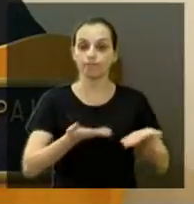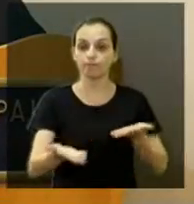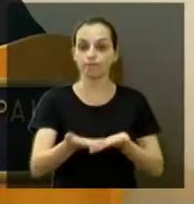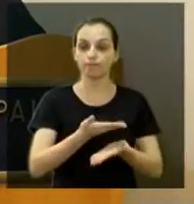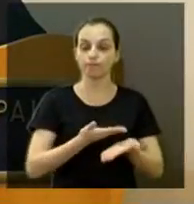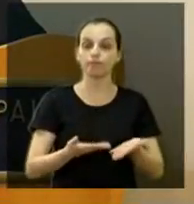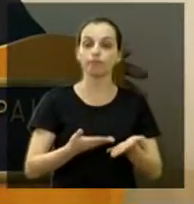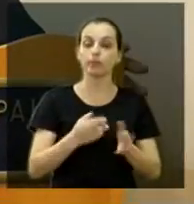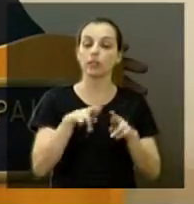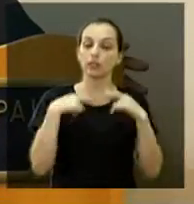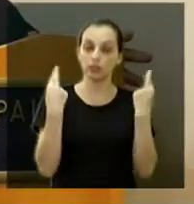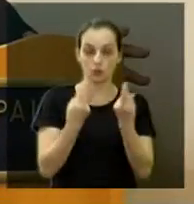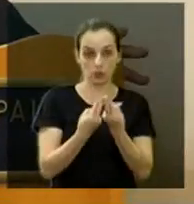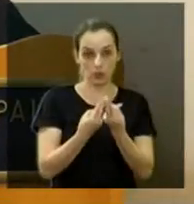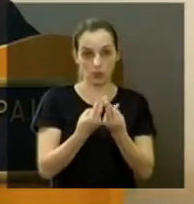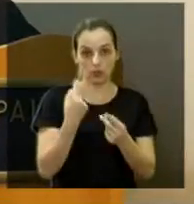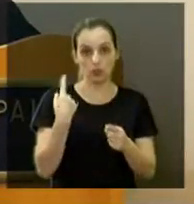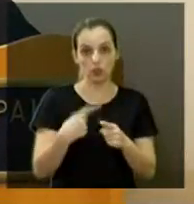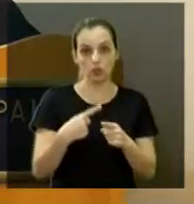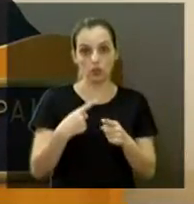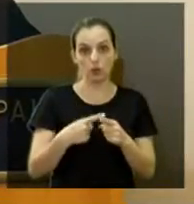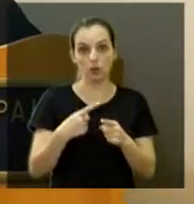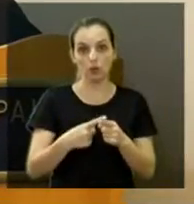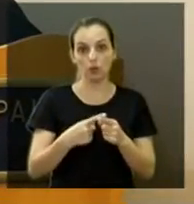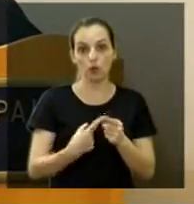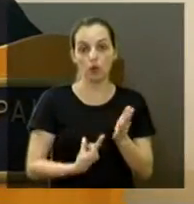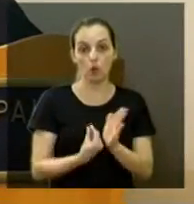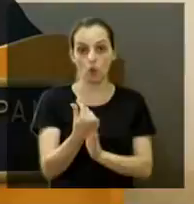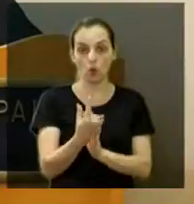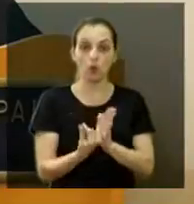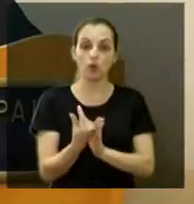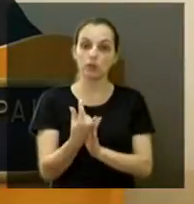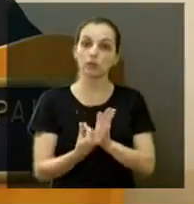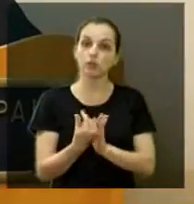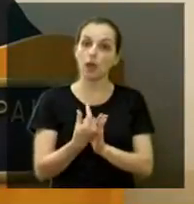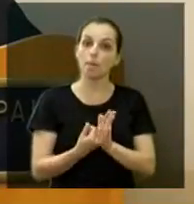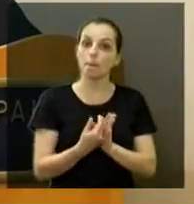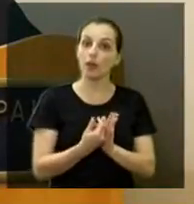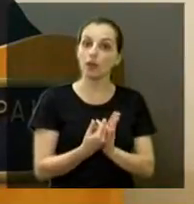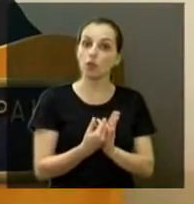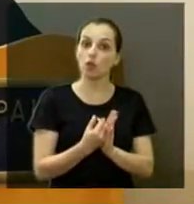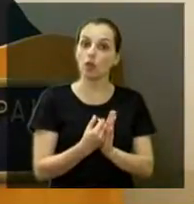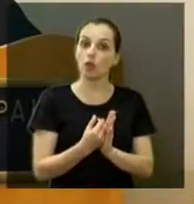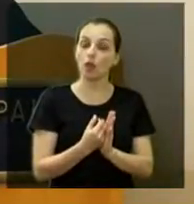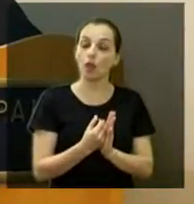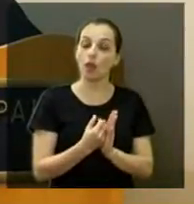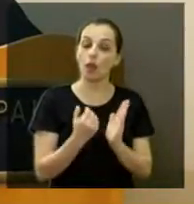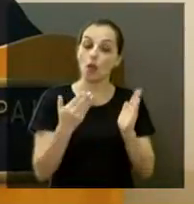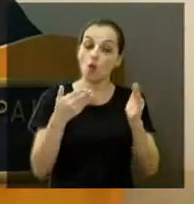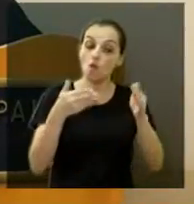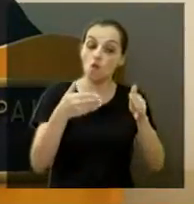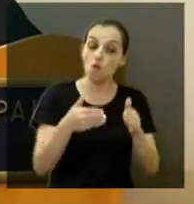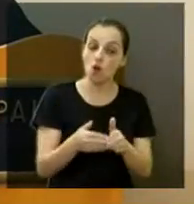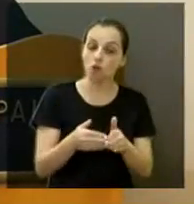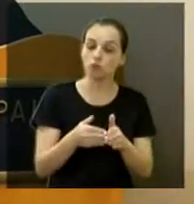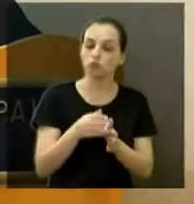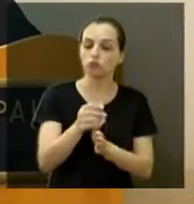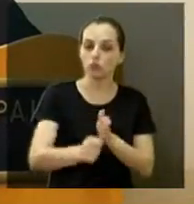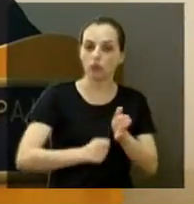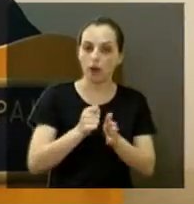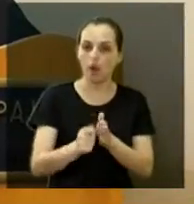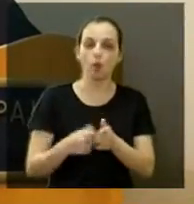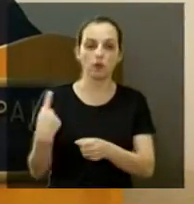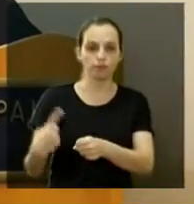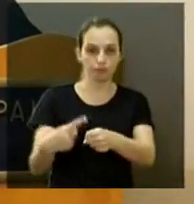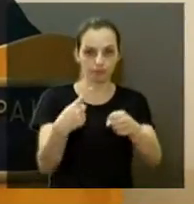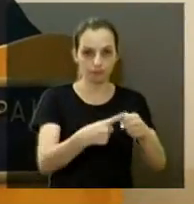nesse momento. Porque é o orçamento que dá a direção dos bairros, da nossa cidade de Araraquara. E eu venho convidar toda aquela população do